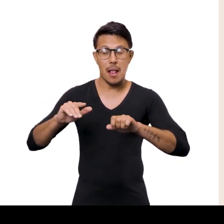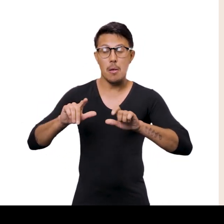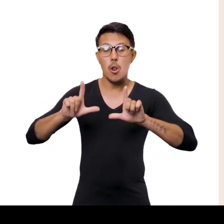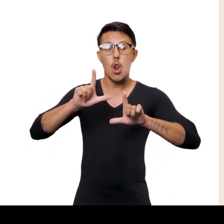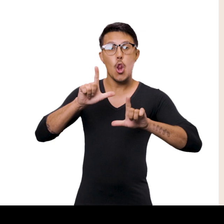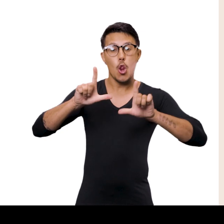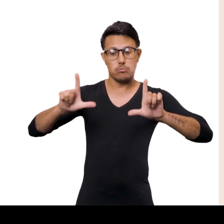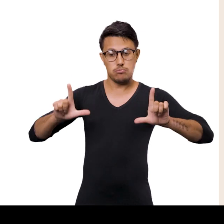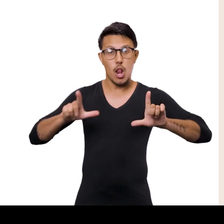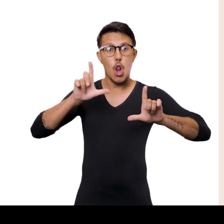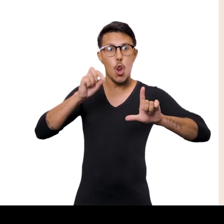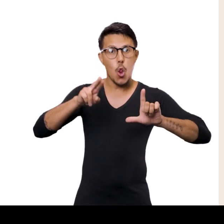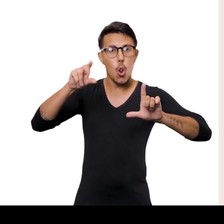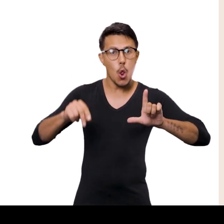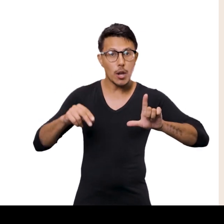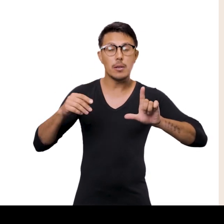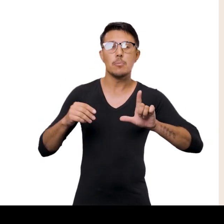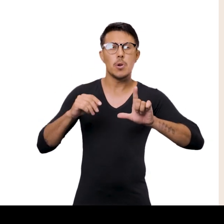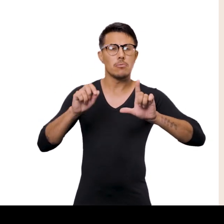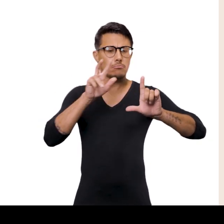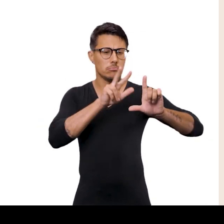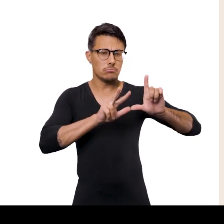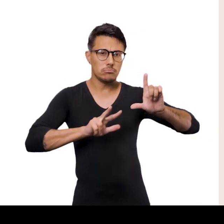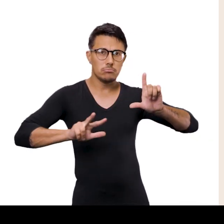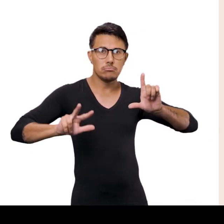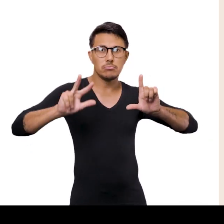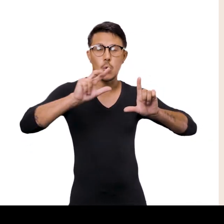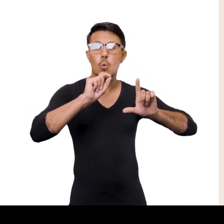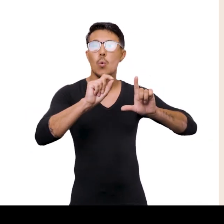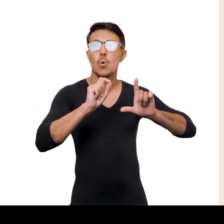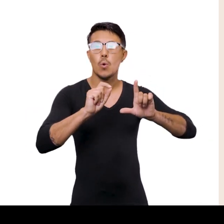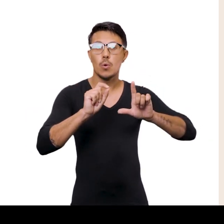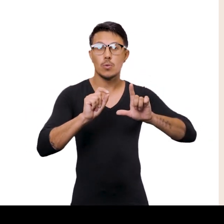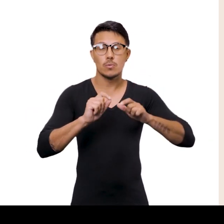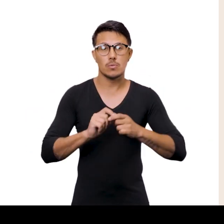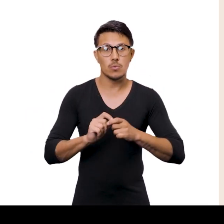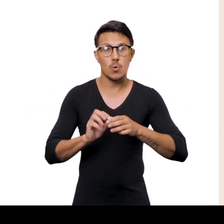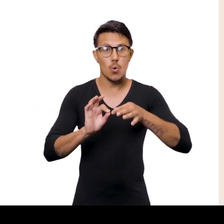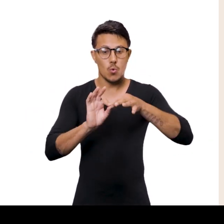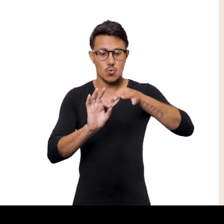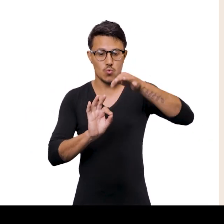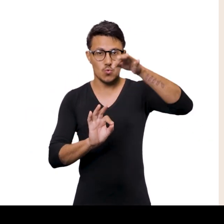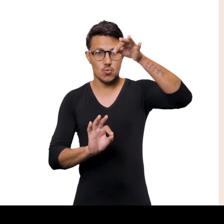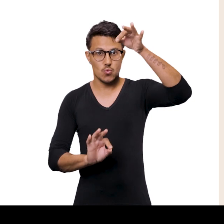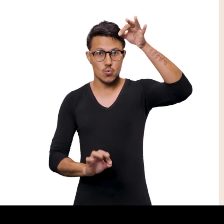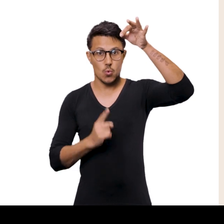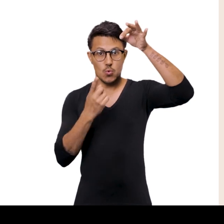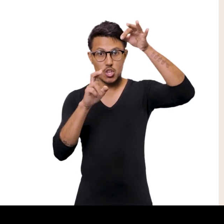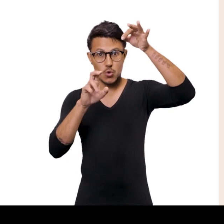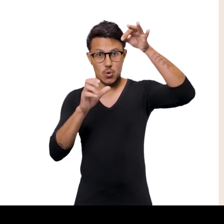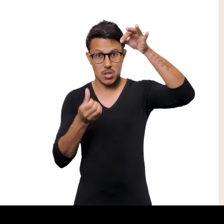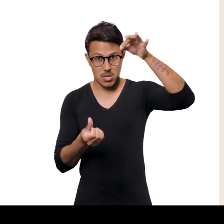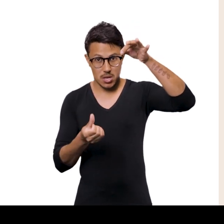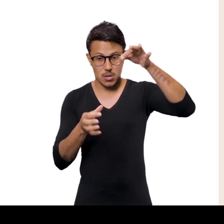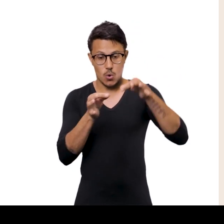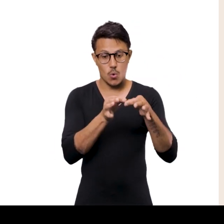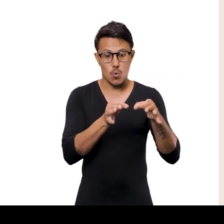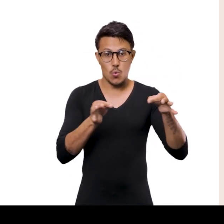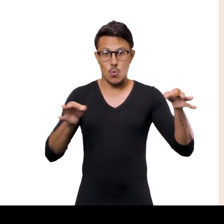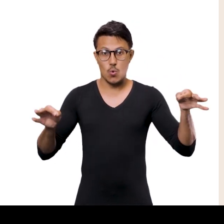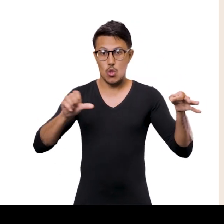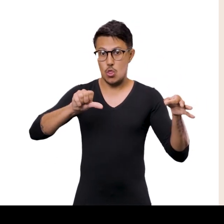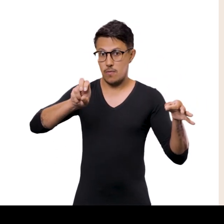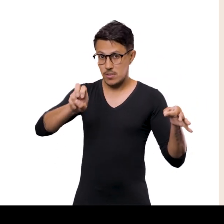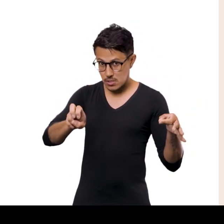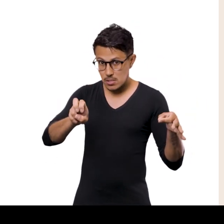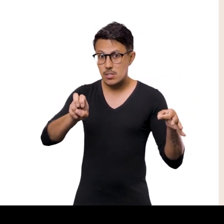lona, destacando-se pela sua dimensão, 156 centímetros de altura por 95